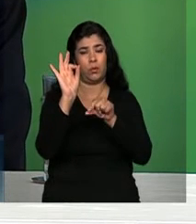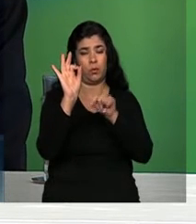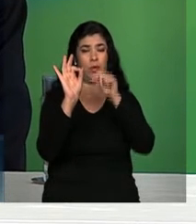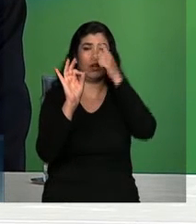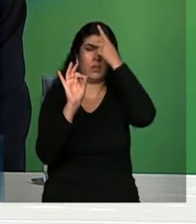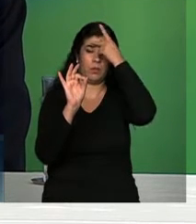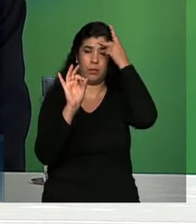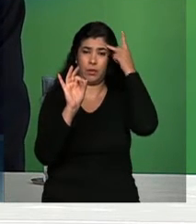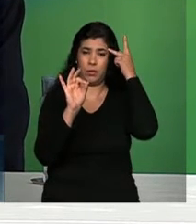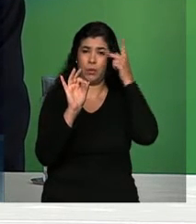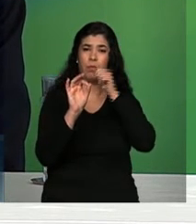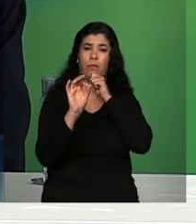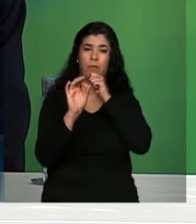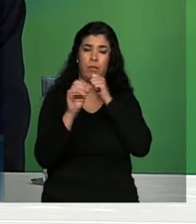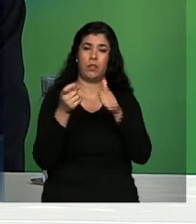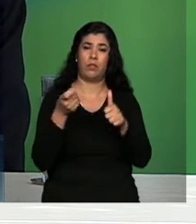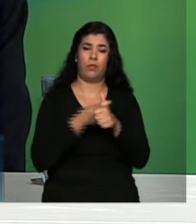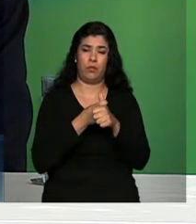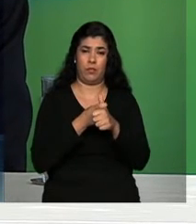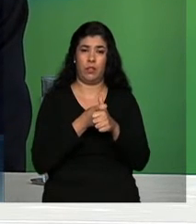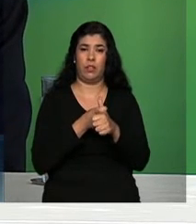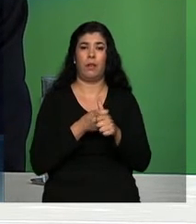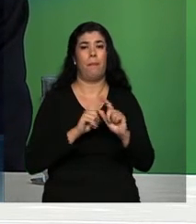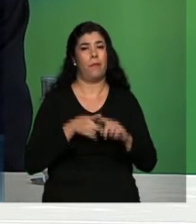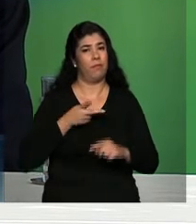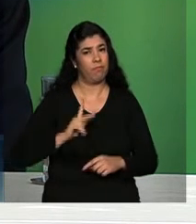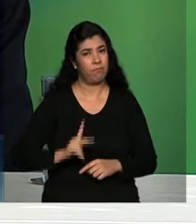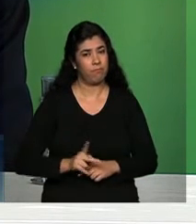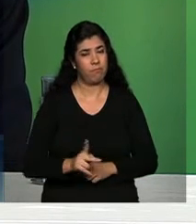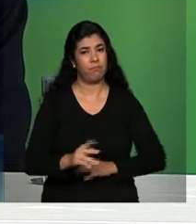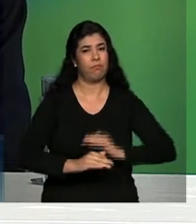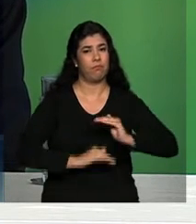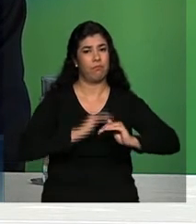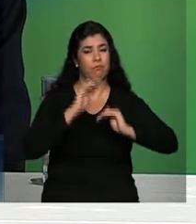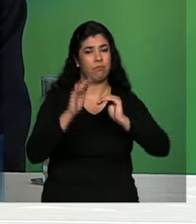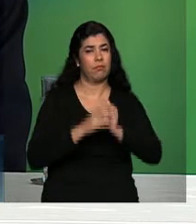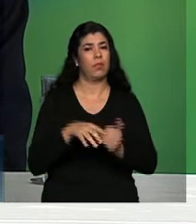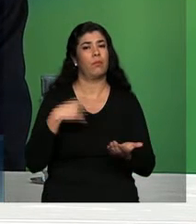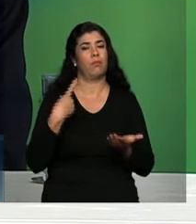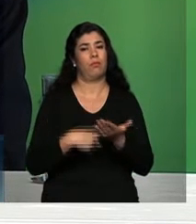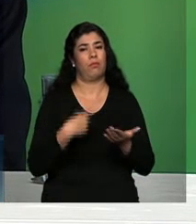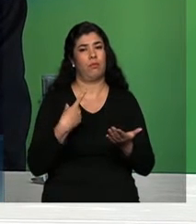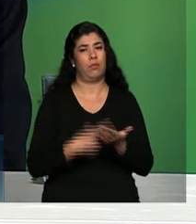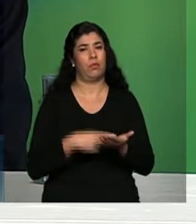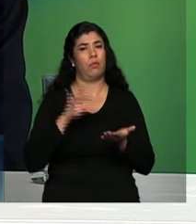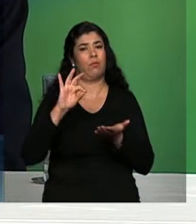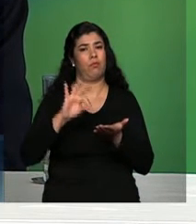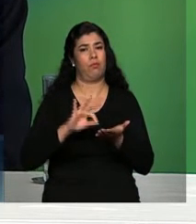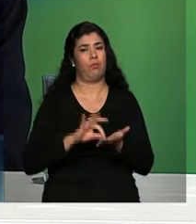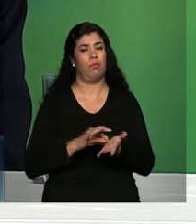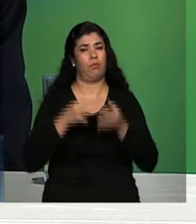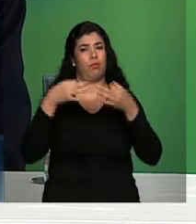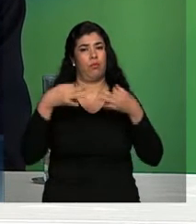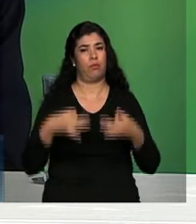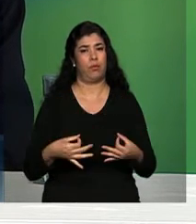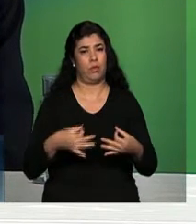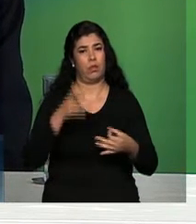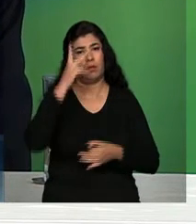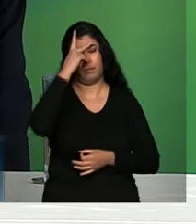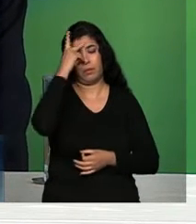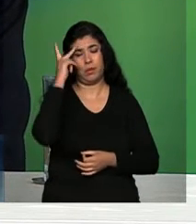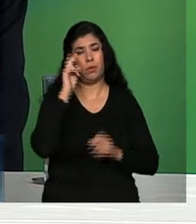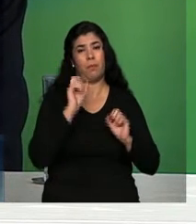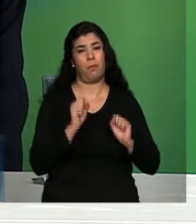inadimplência. Mas nós vamos continuar tentando exatamente para acertar o caminho desta adimplência, até